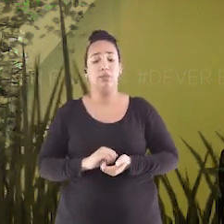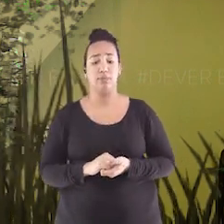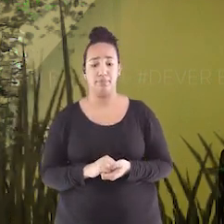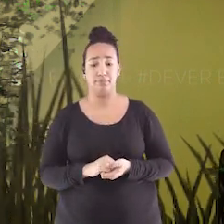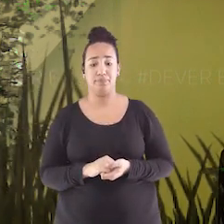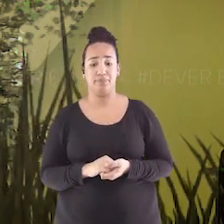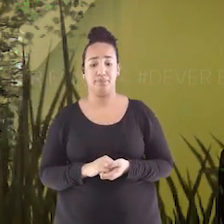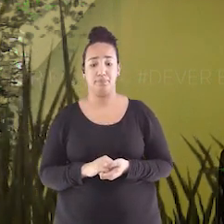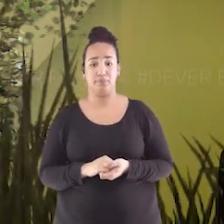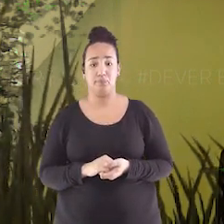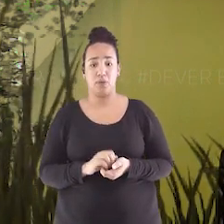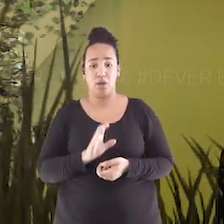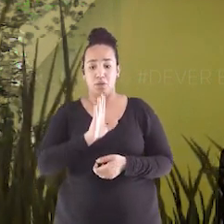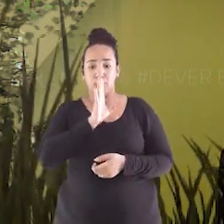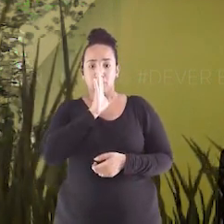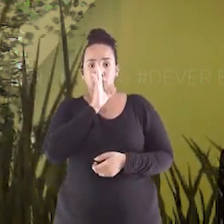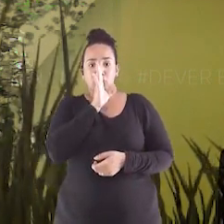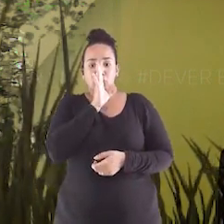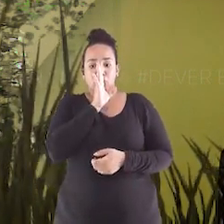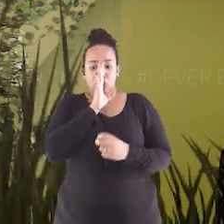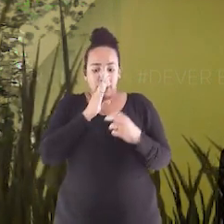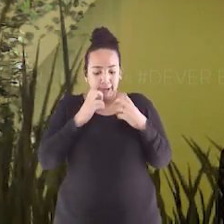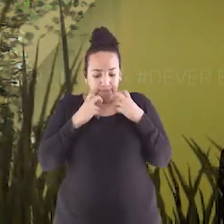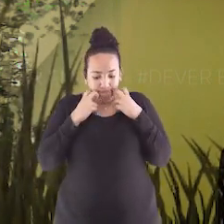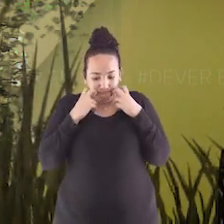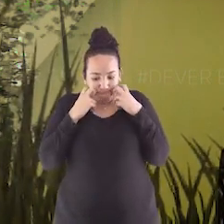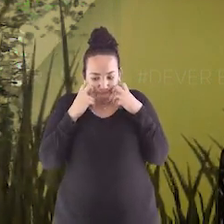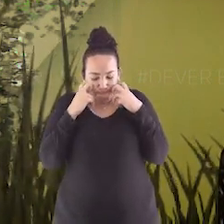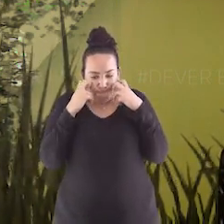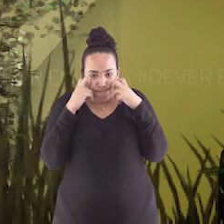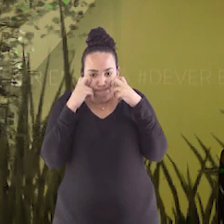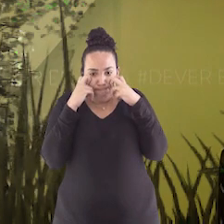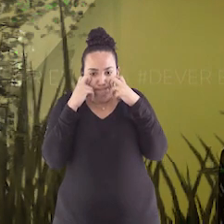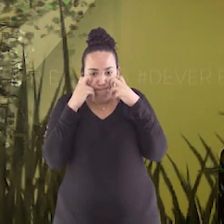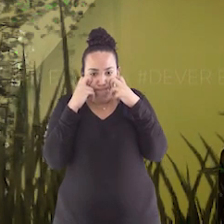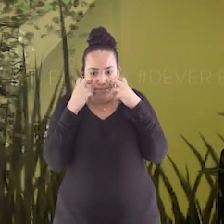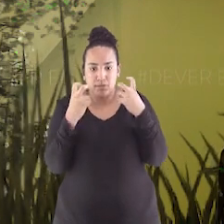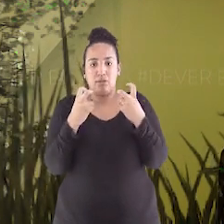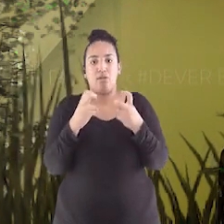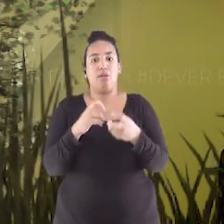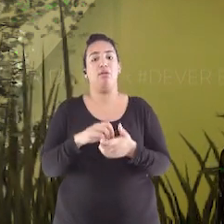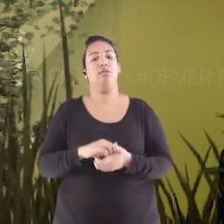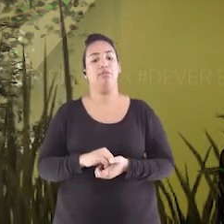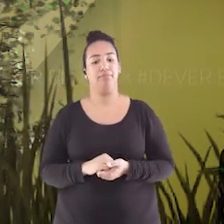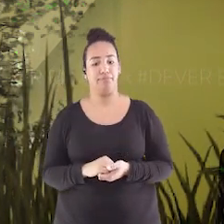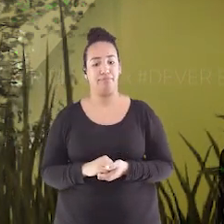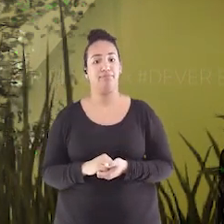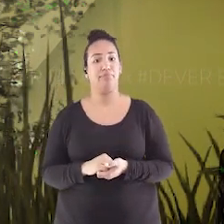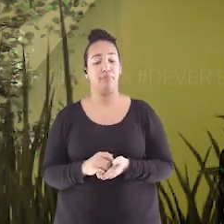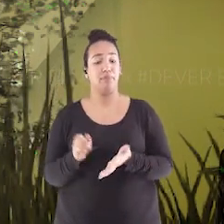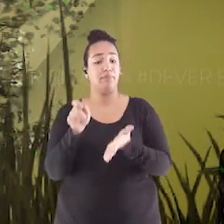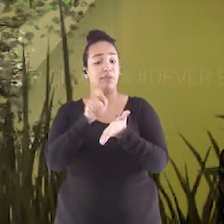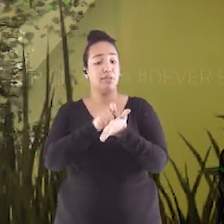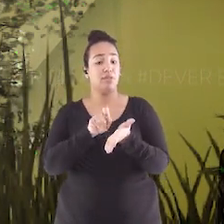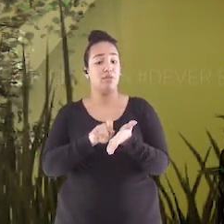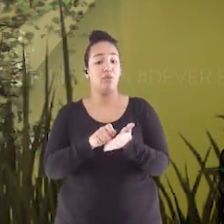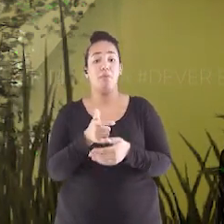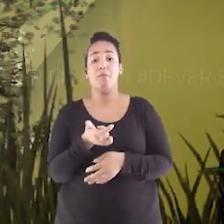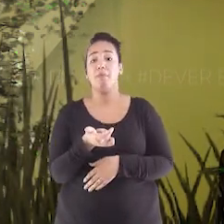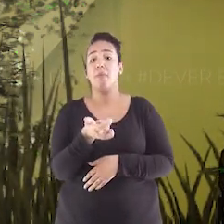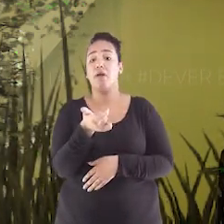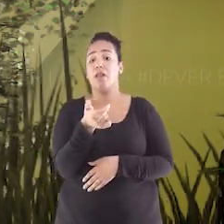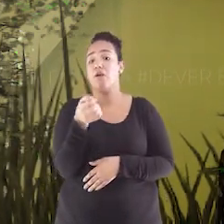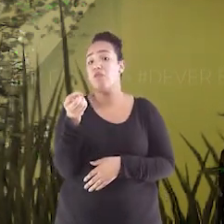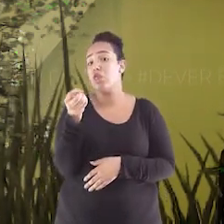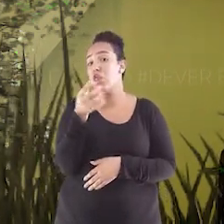um breve silêncio constrangedor. Então, ele escreveu uma nova palavra, uma